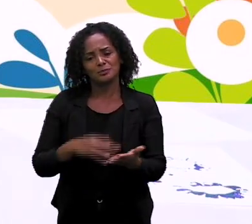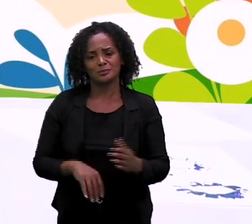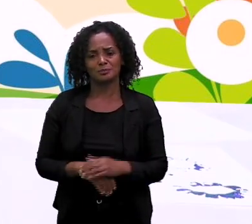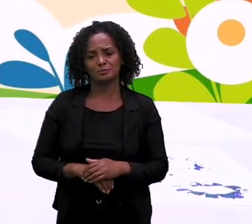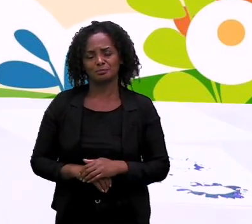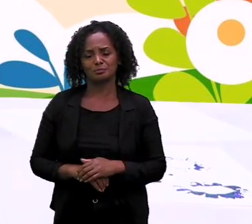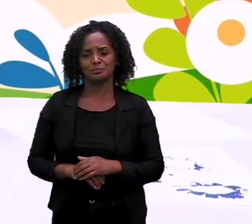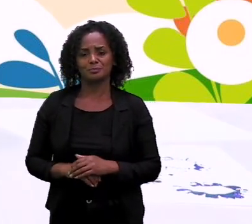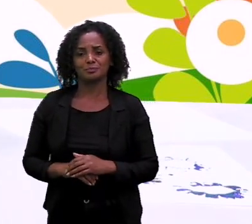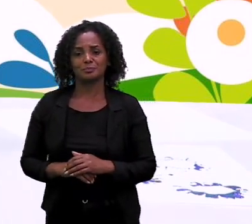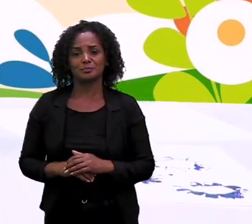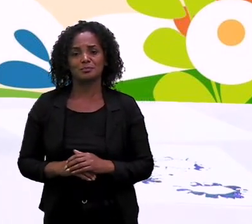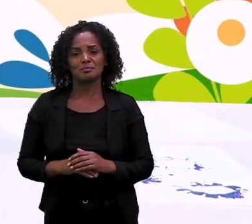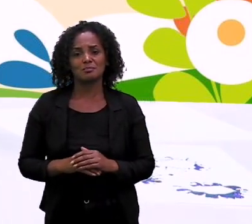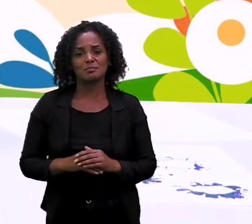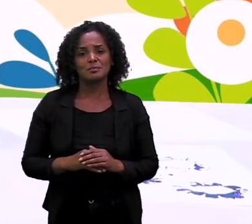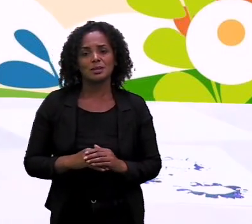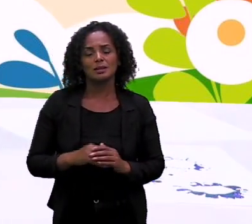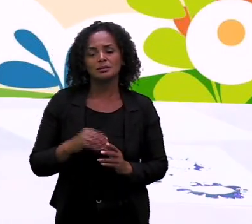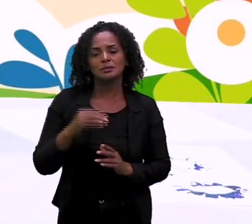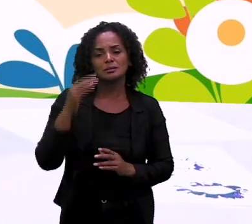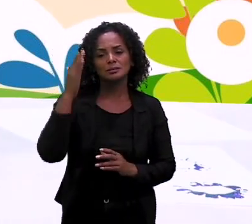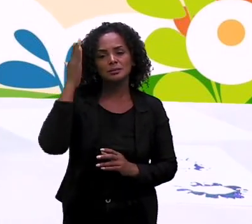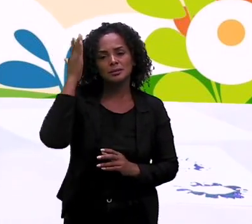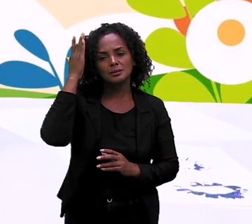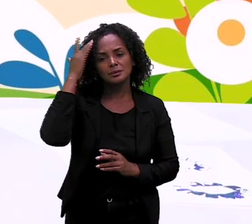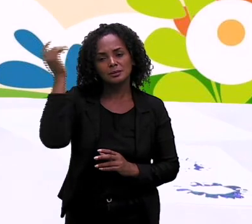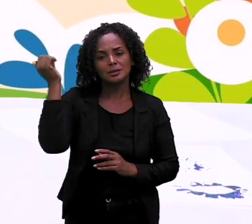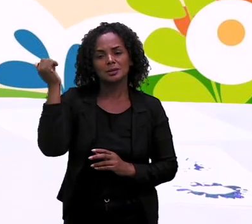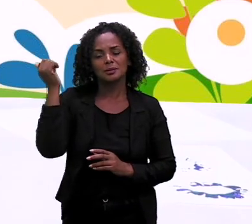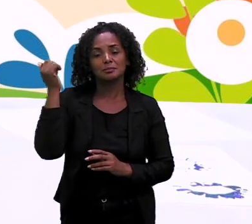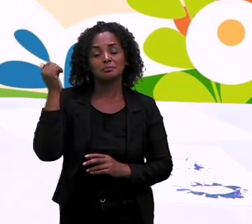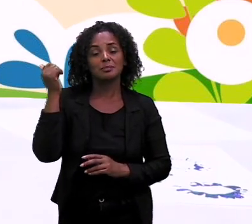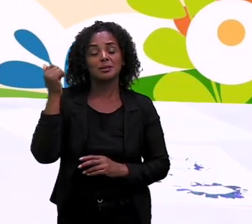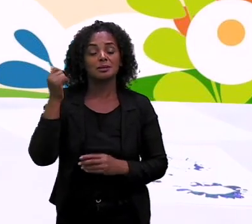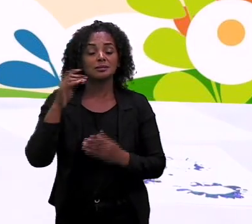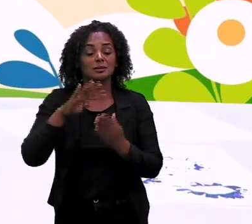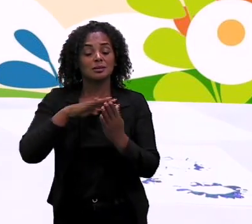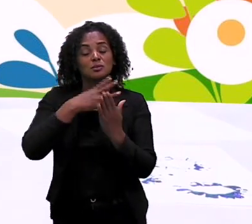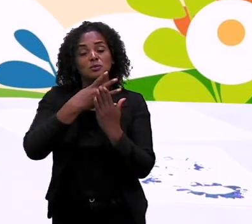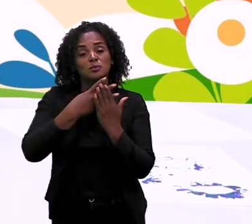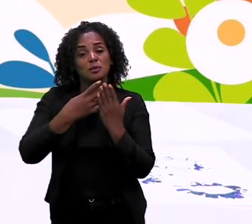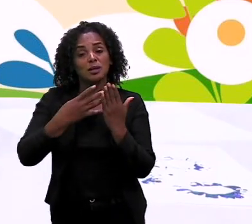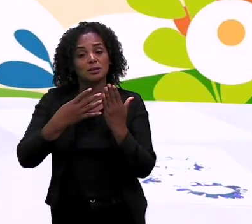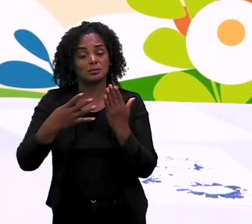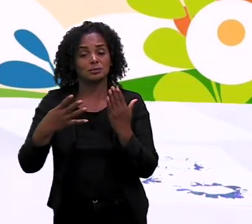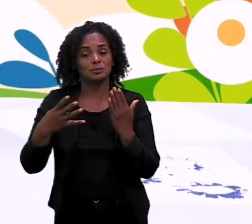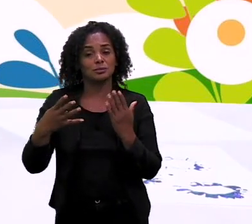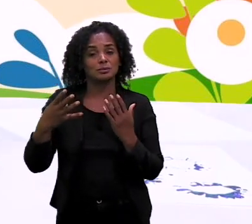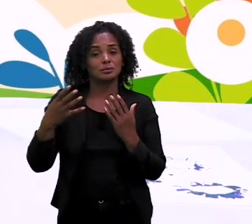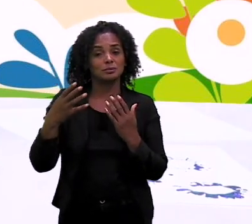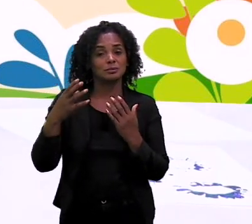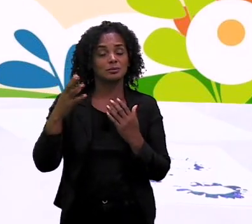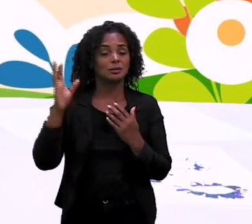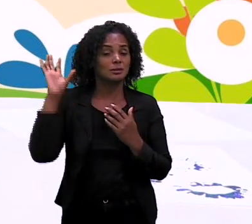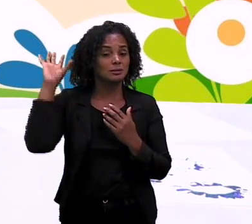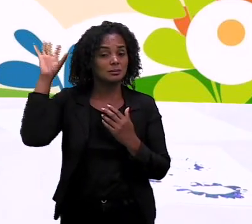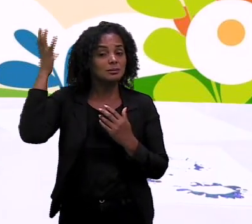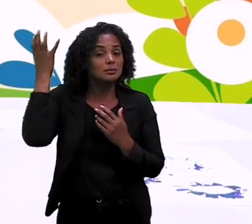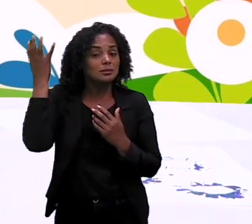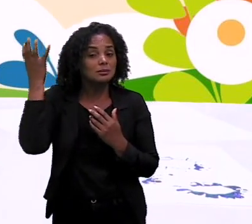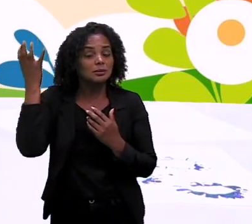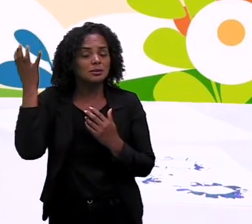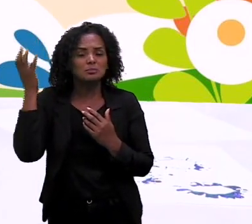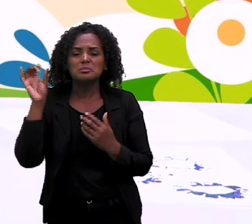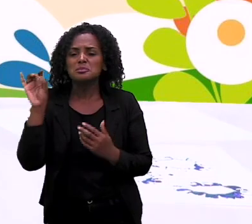hoje. Já conhecemos as quatro estações do ano e sabemos que em cada